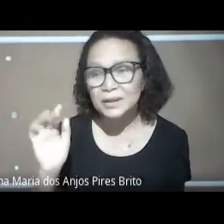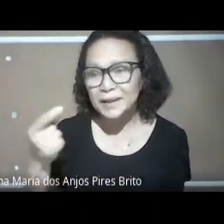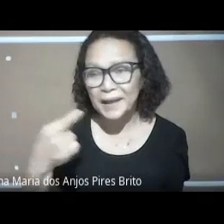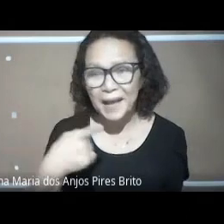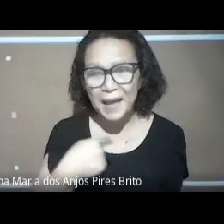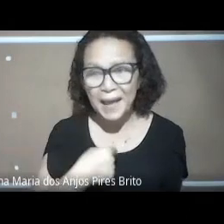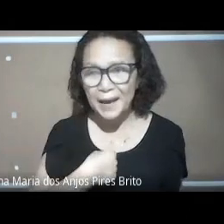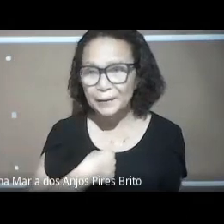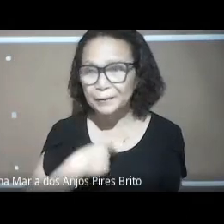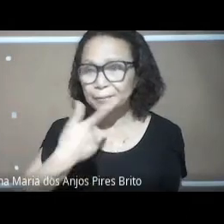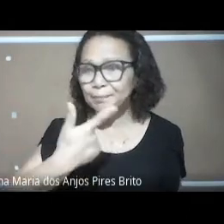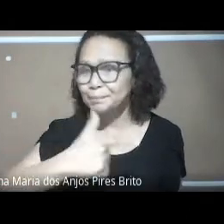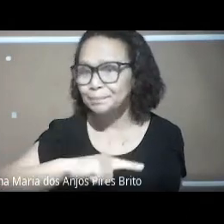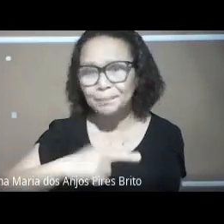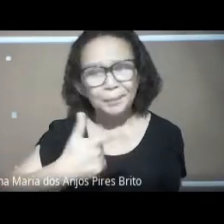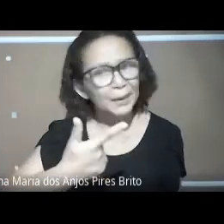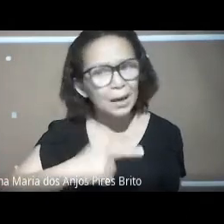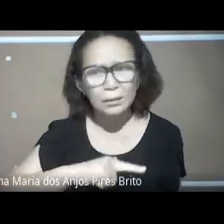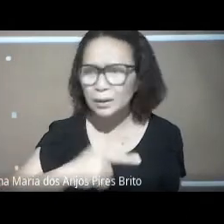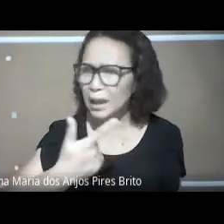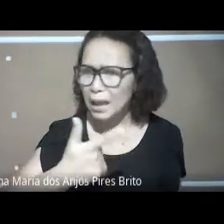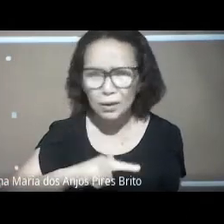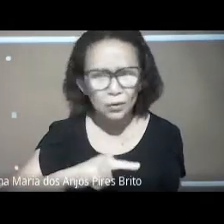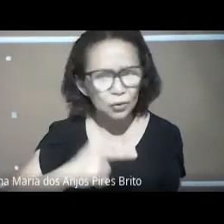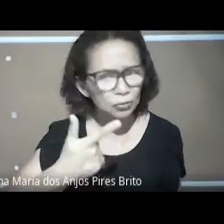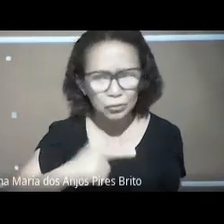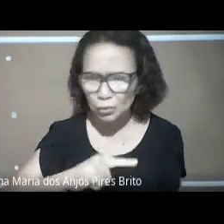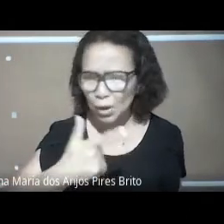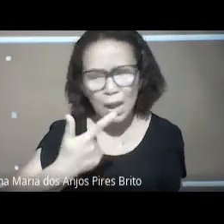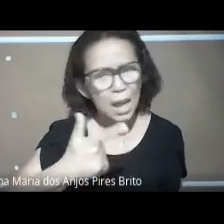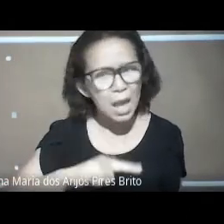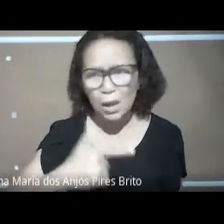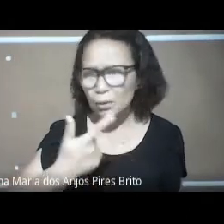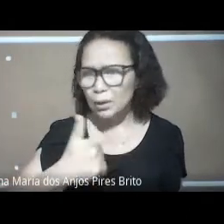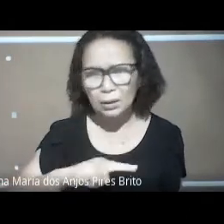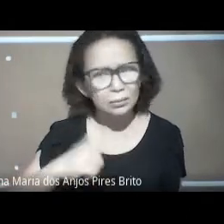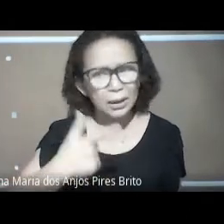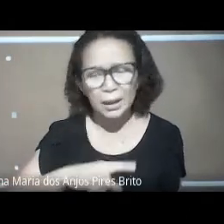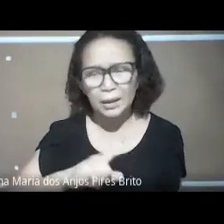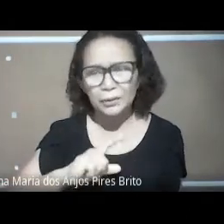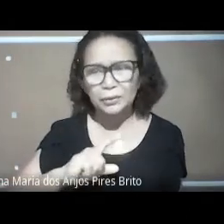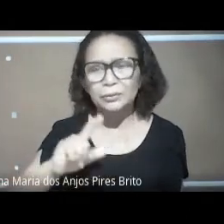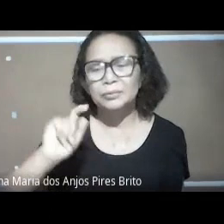vocês vão dizer, eu não tenho